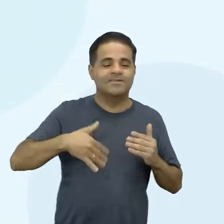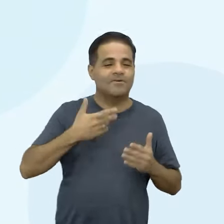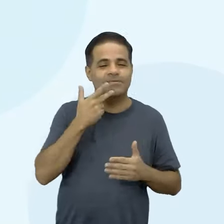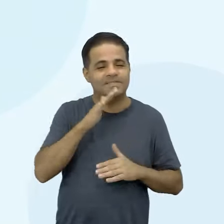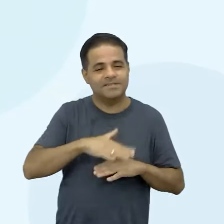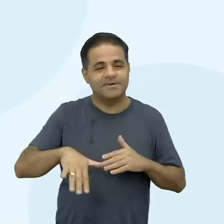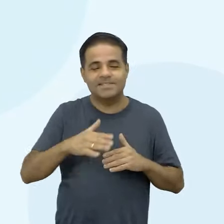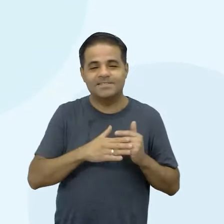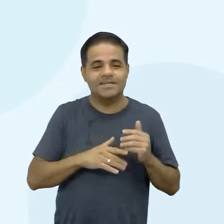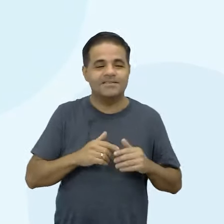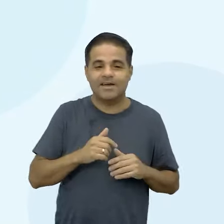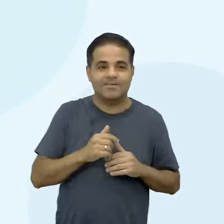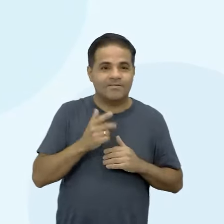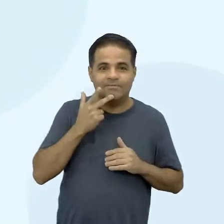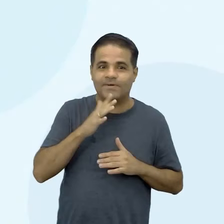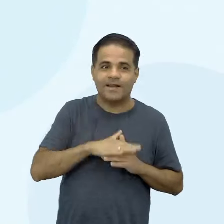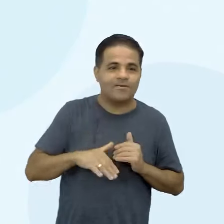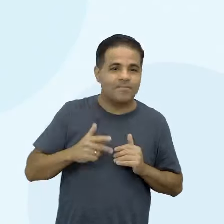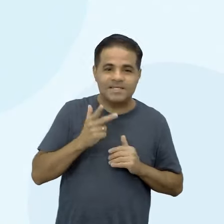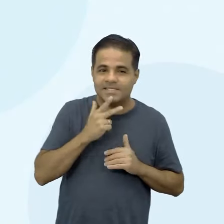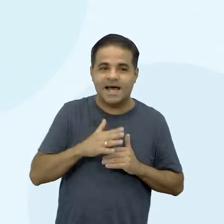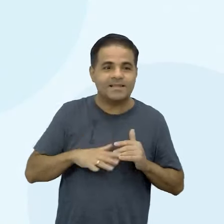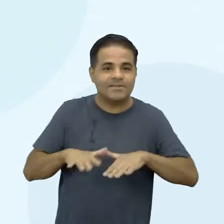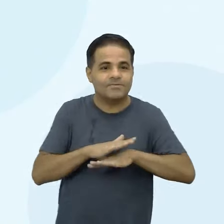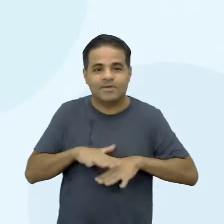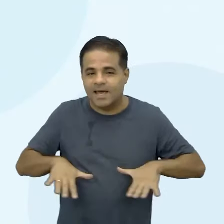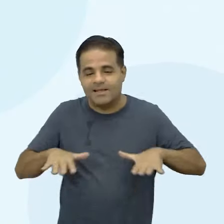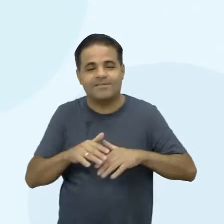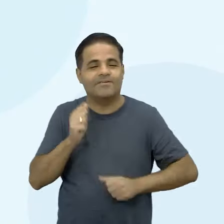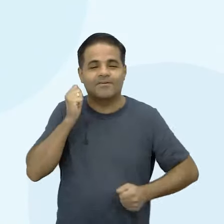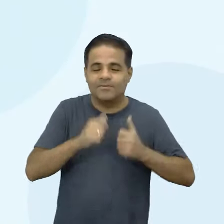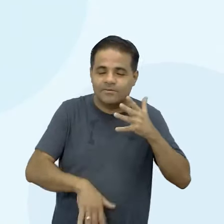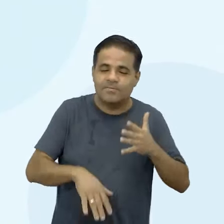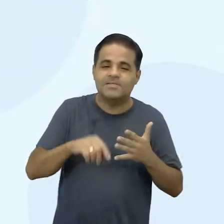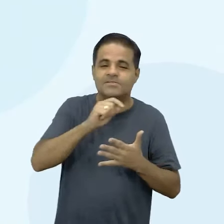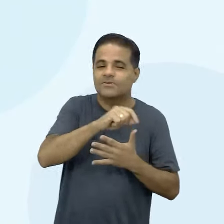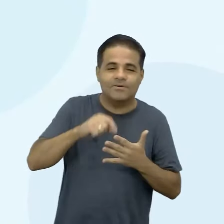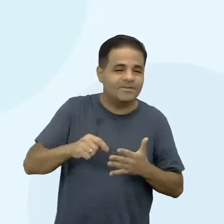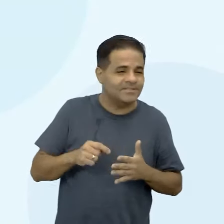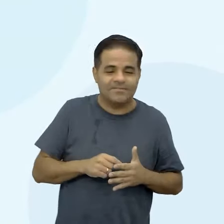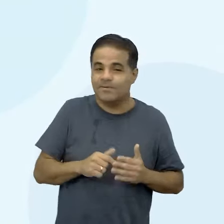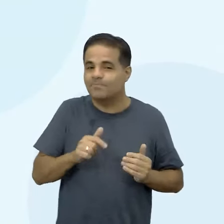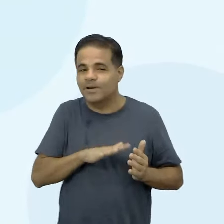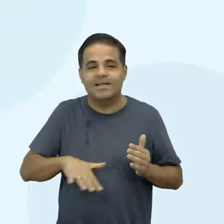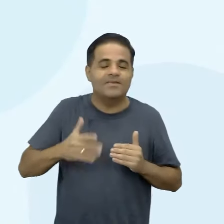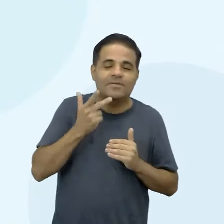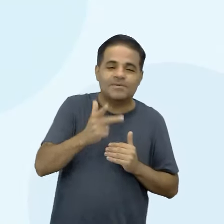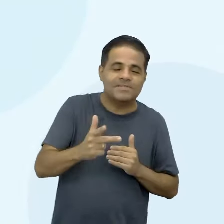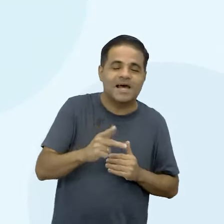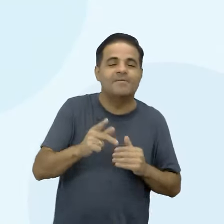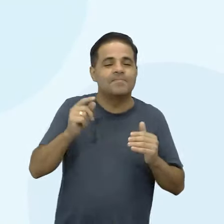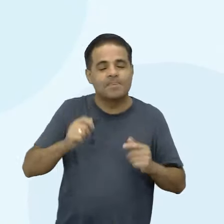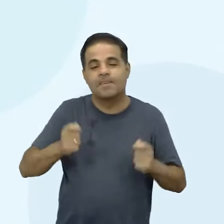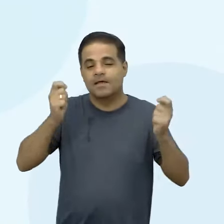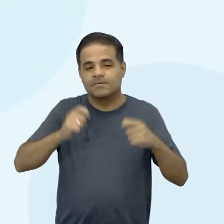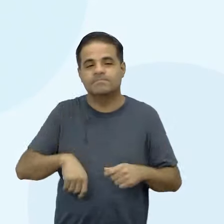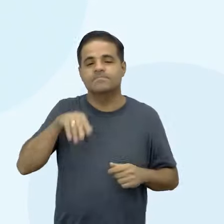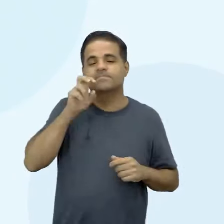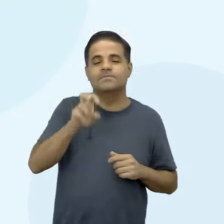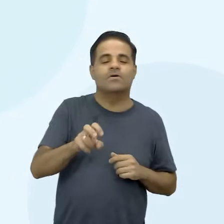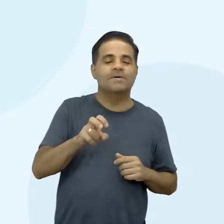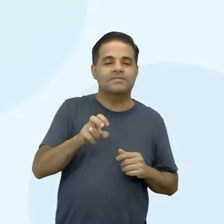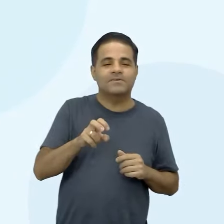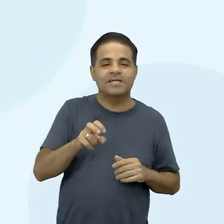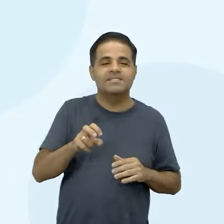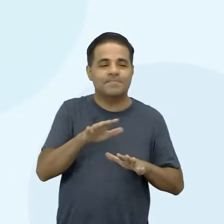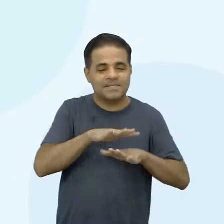6 unidades curriculares. Cada unidade curricular, por sua vez, ela também está dividida em 5